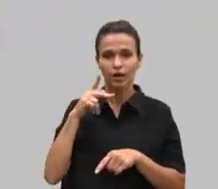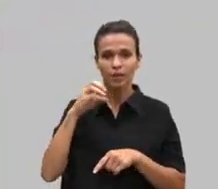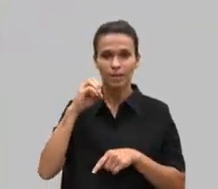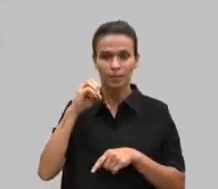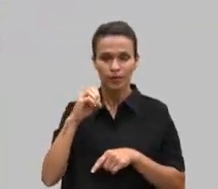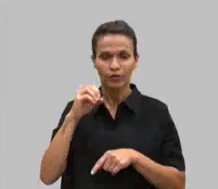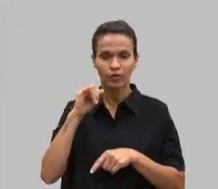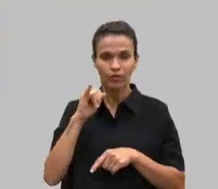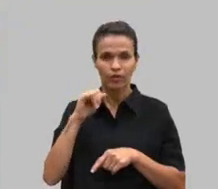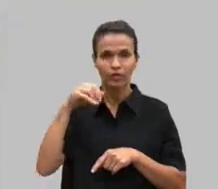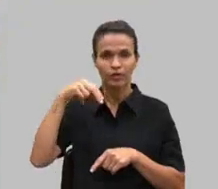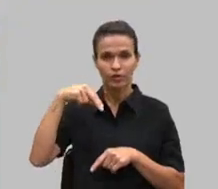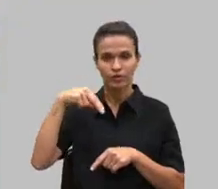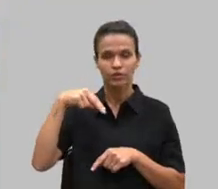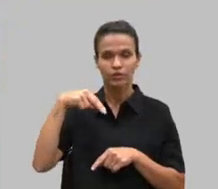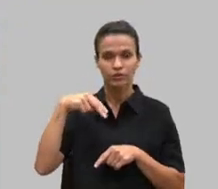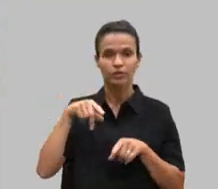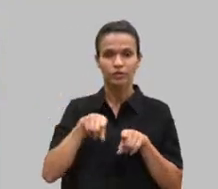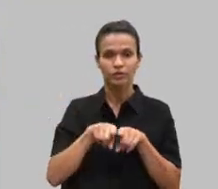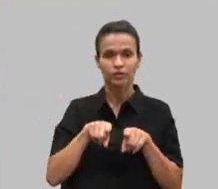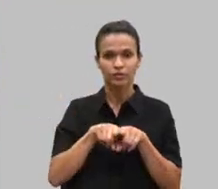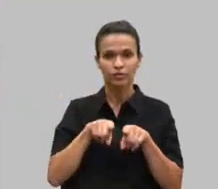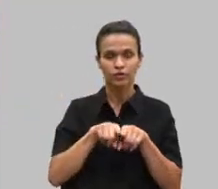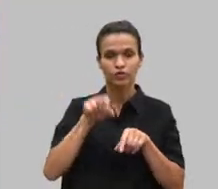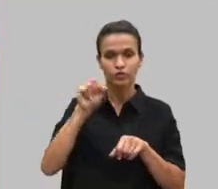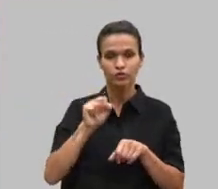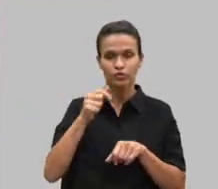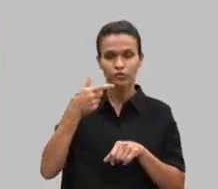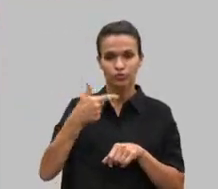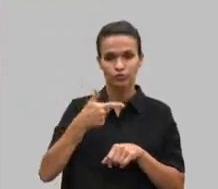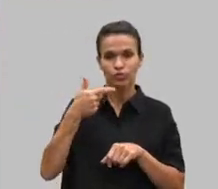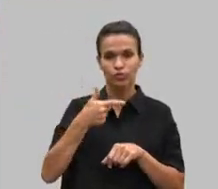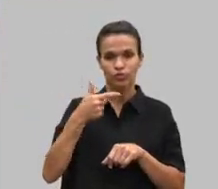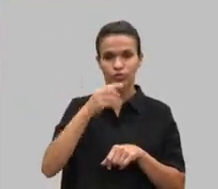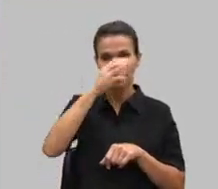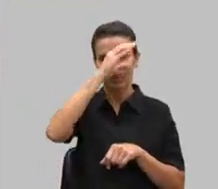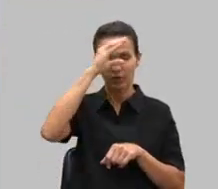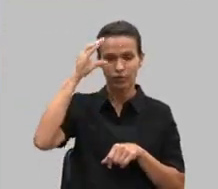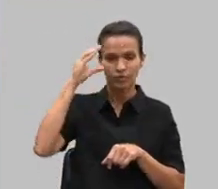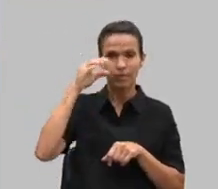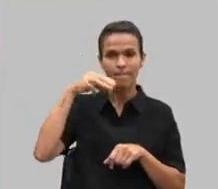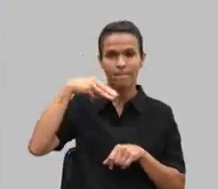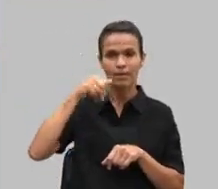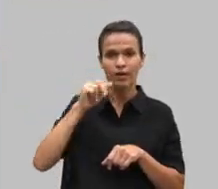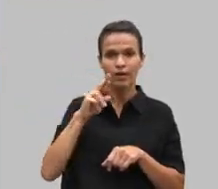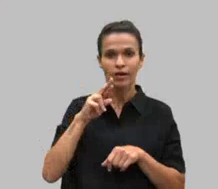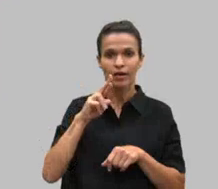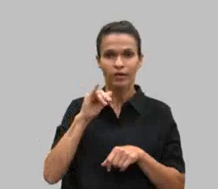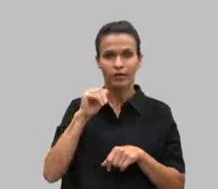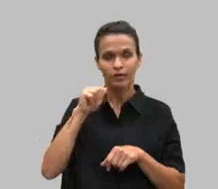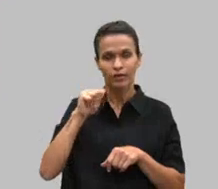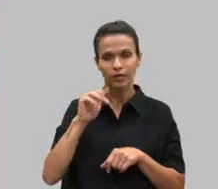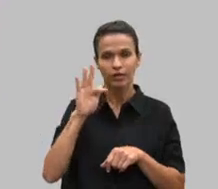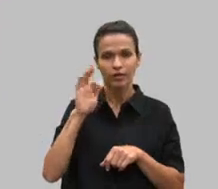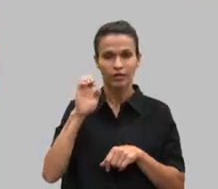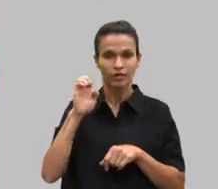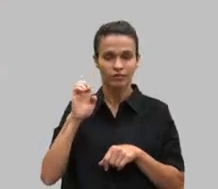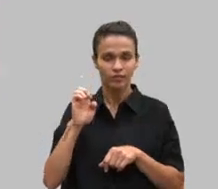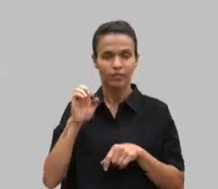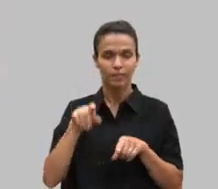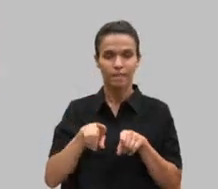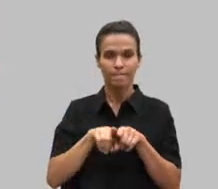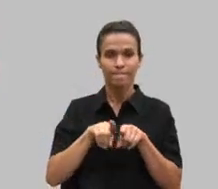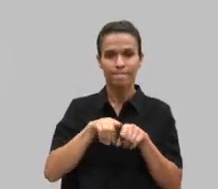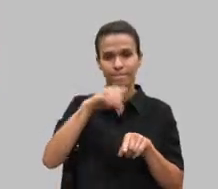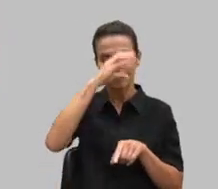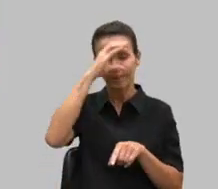Córrego do Bom Jesus Polo Sul 2 coordenado pela câmara municipal de Maria da Fé Polo Sul 3 coordenado pela câmara municipal